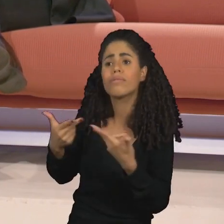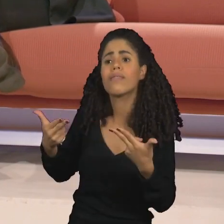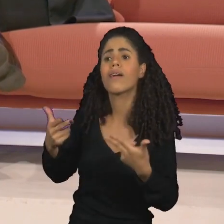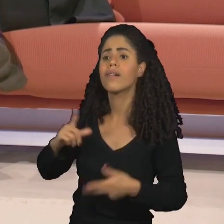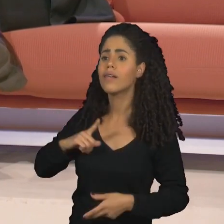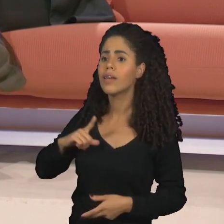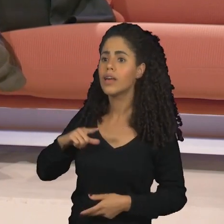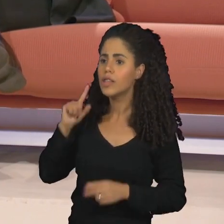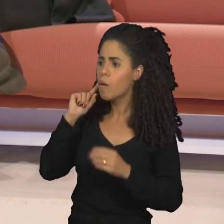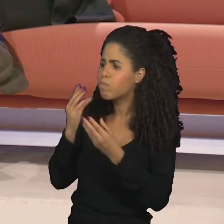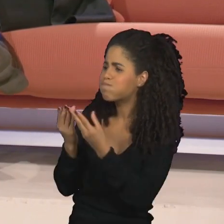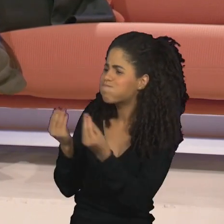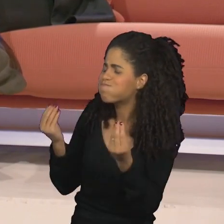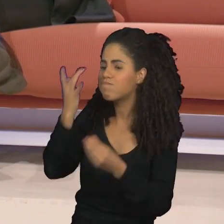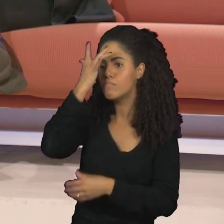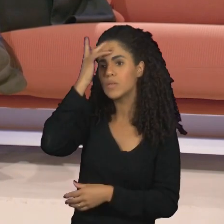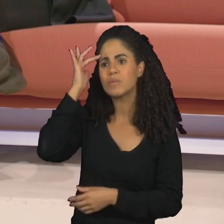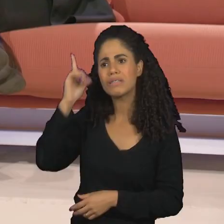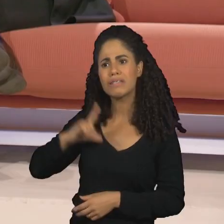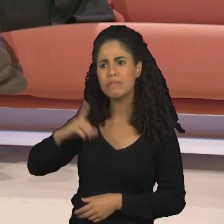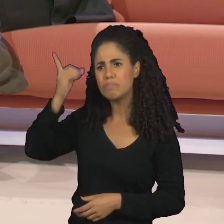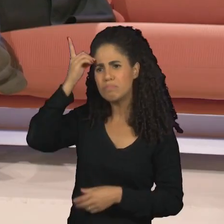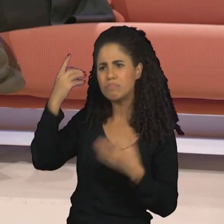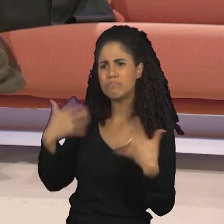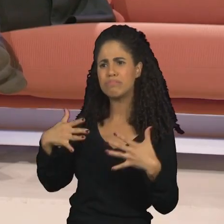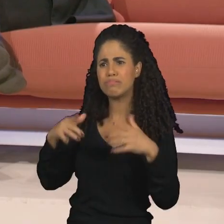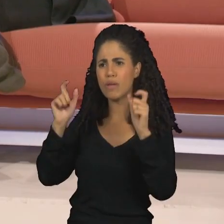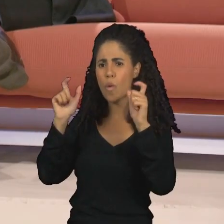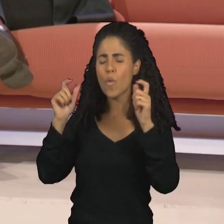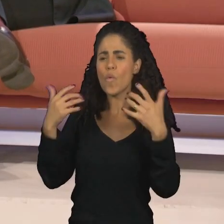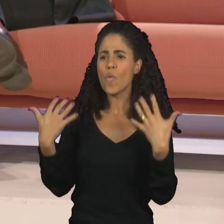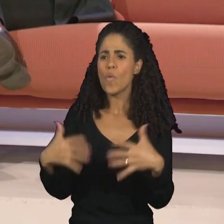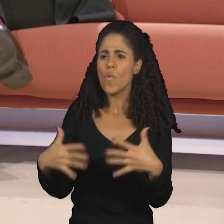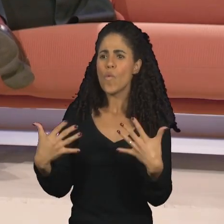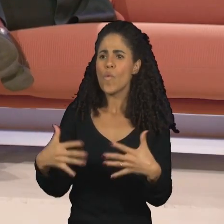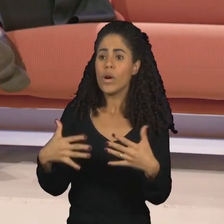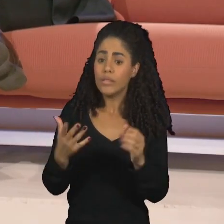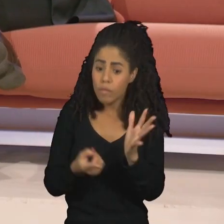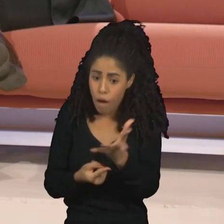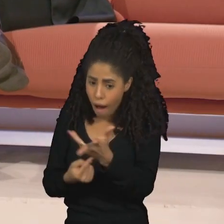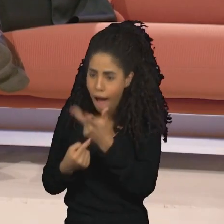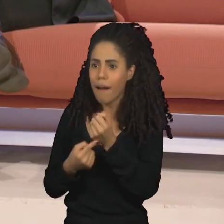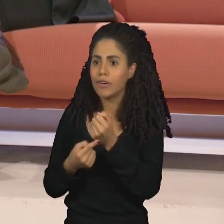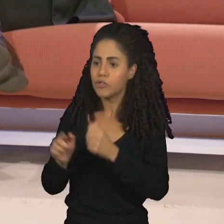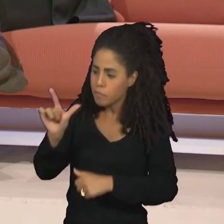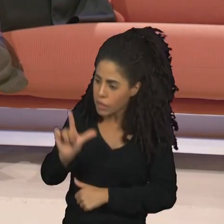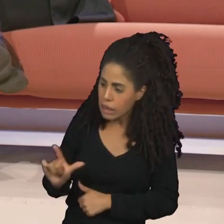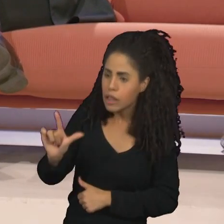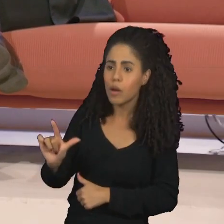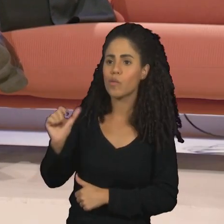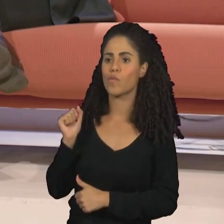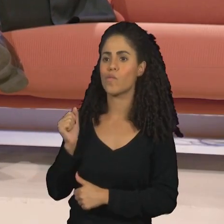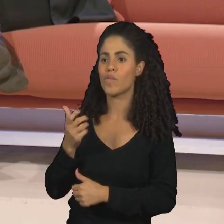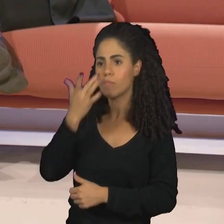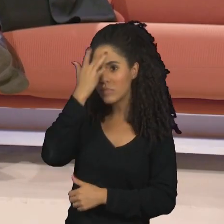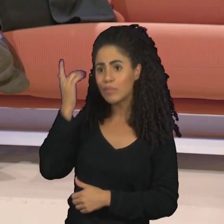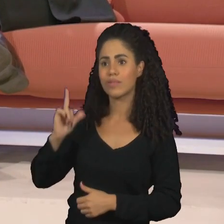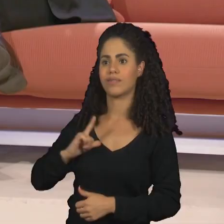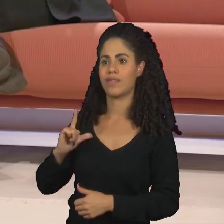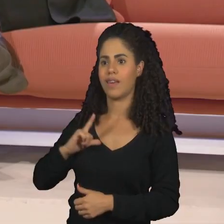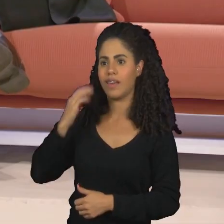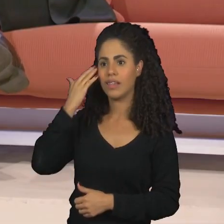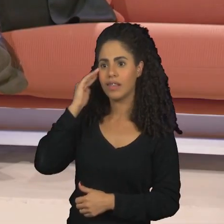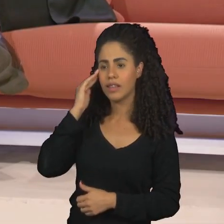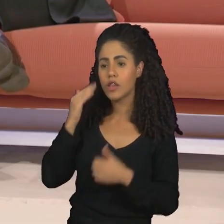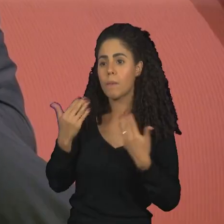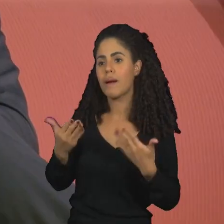É um lugar cheio de talento. É uma coisa impressionante. Arte, literatura, são pessoas que têm um talento imenso, mas